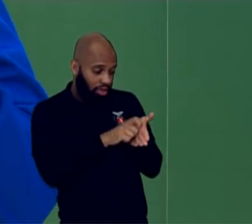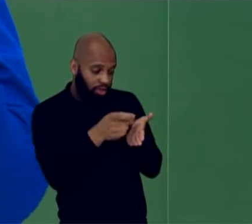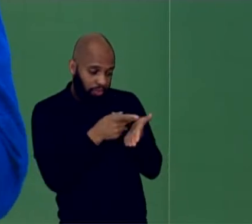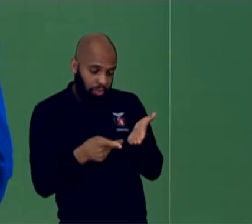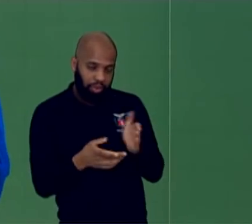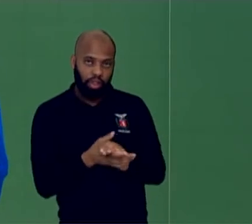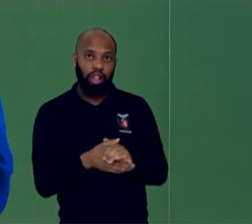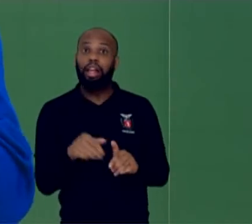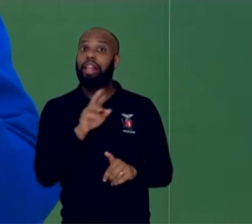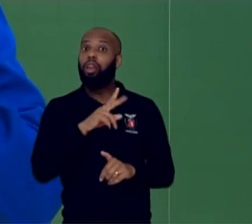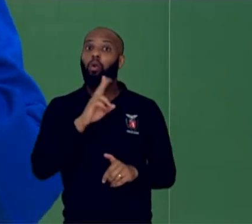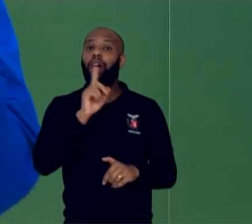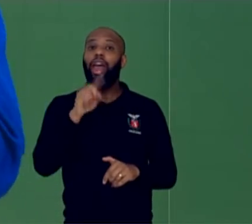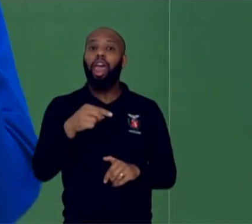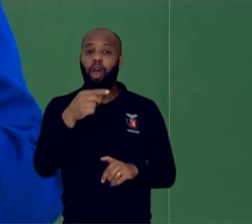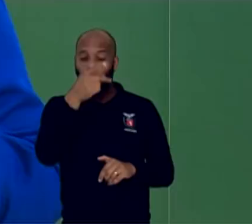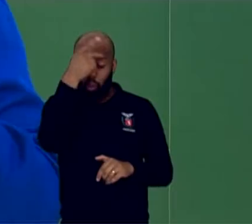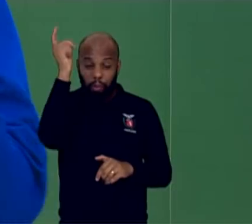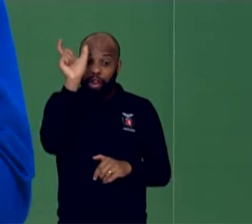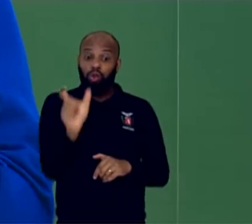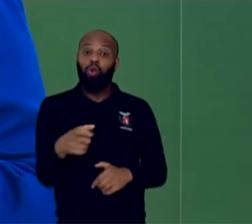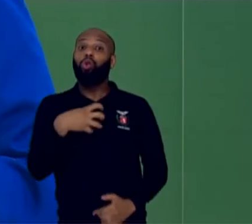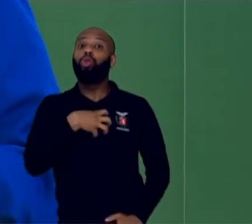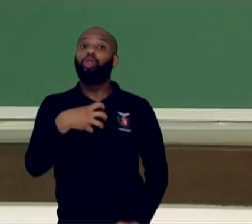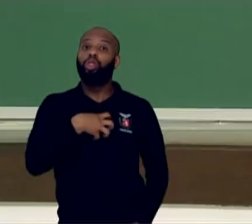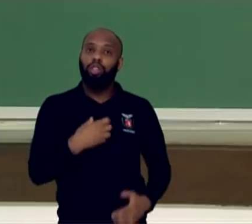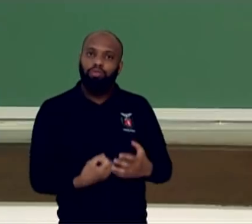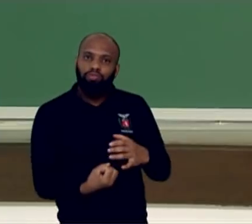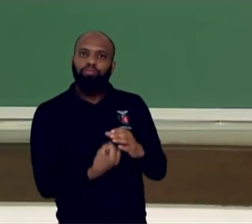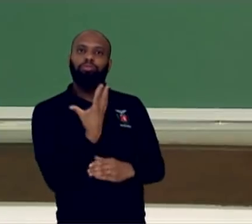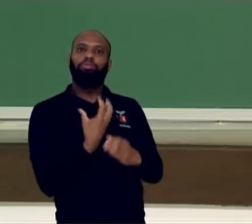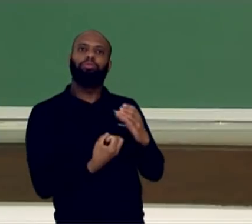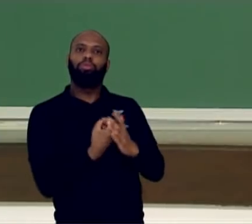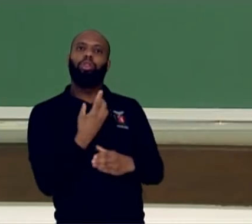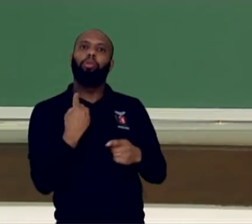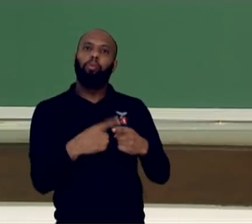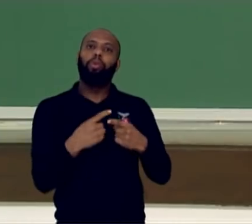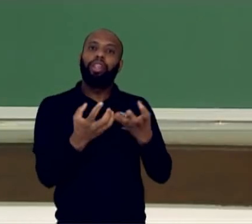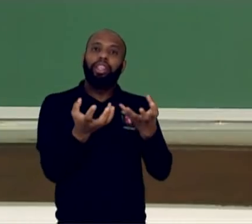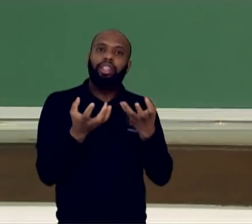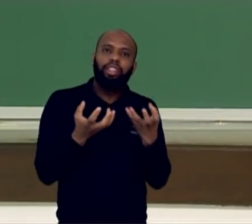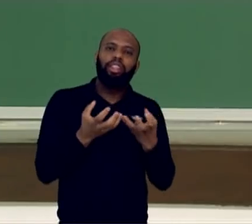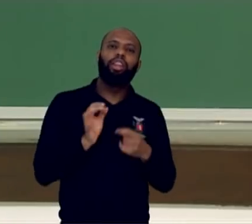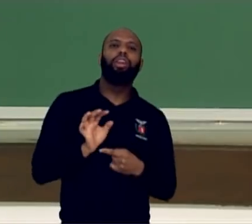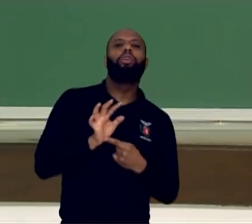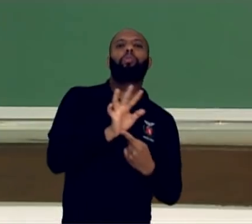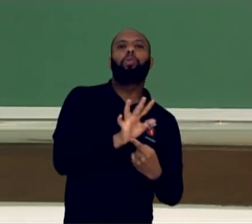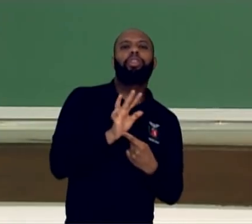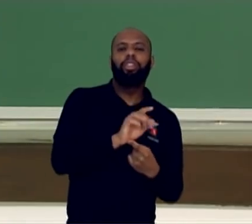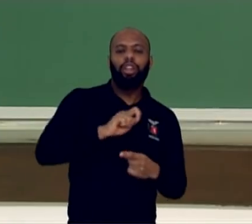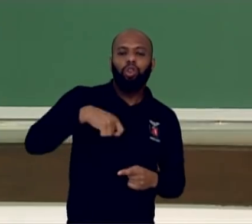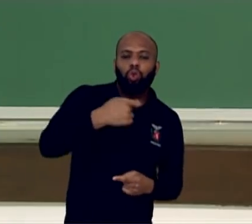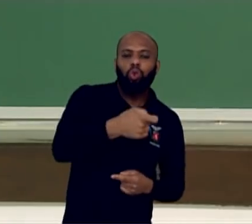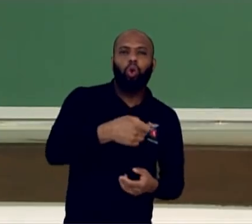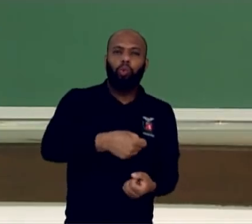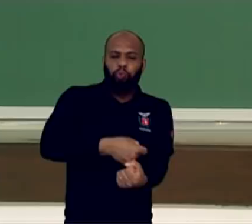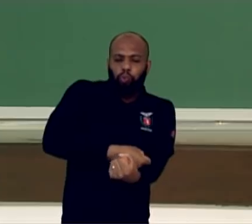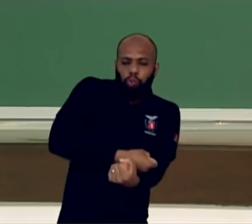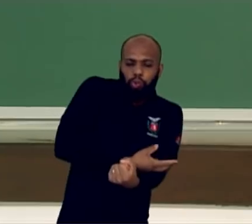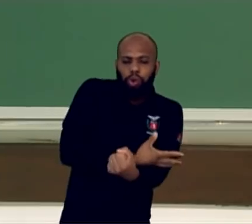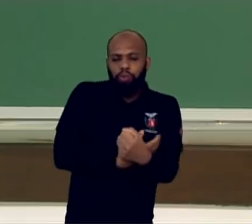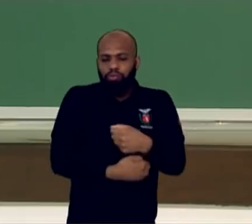lírico é uma voz, um modo de expressão criado para nos falar sobre as emoções,